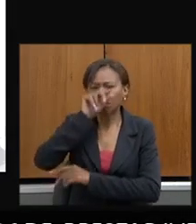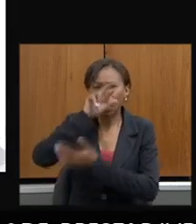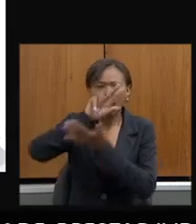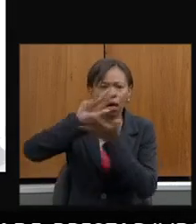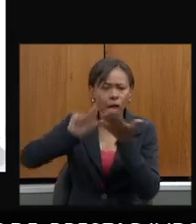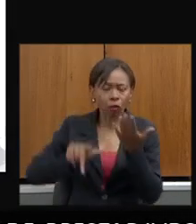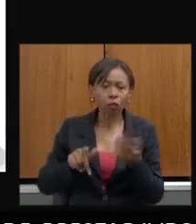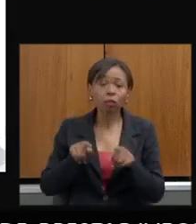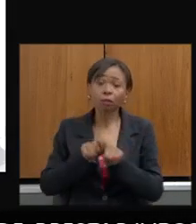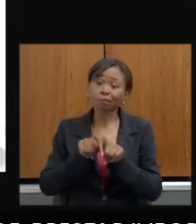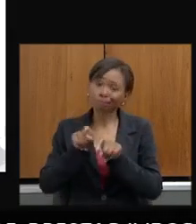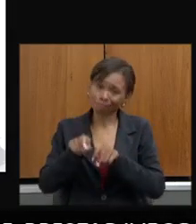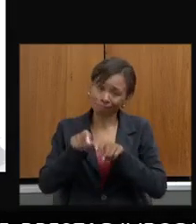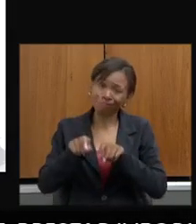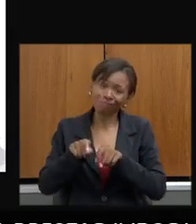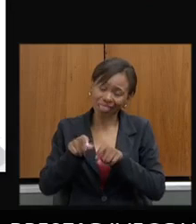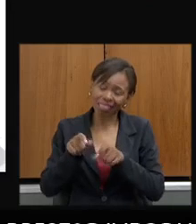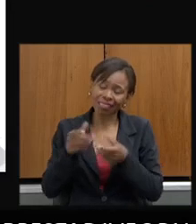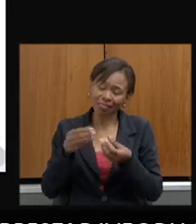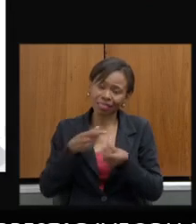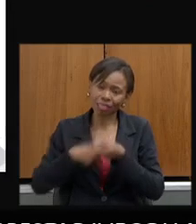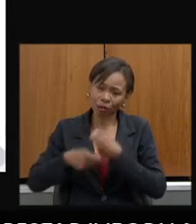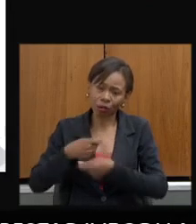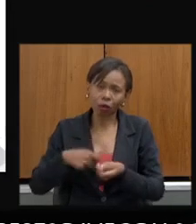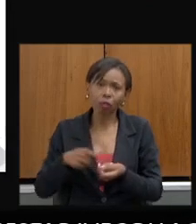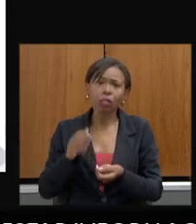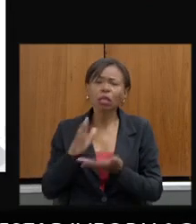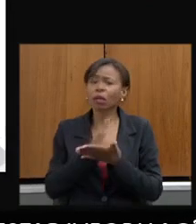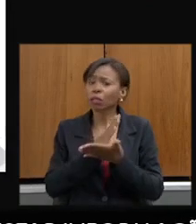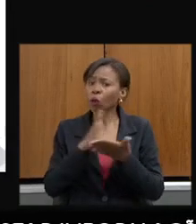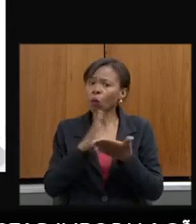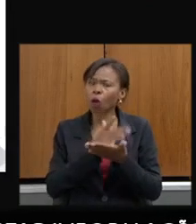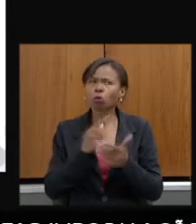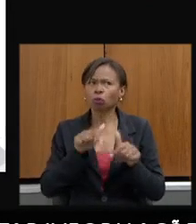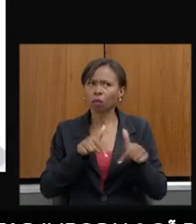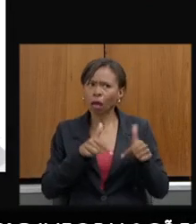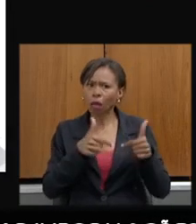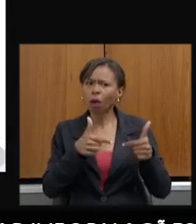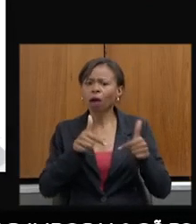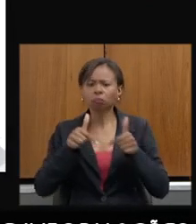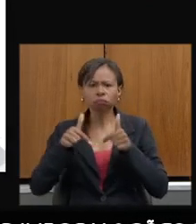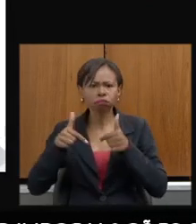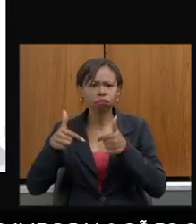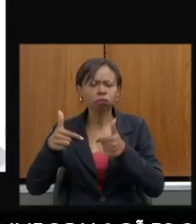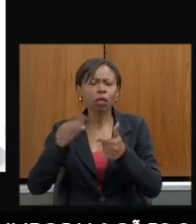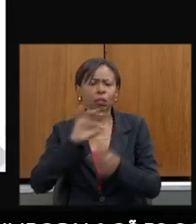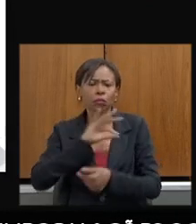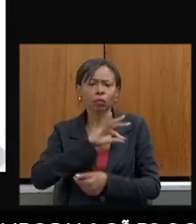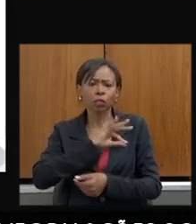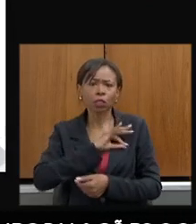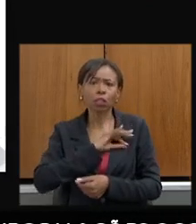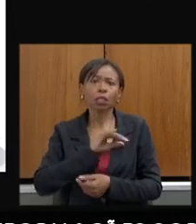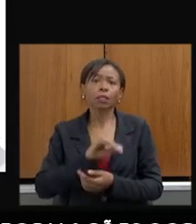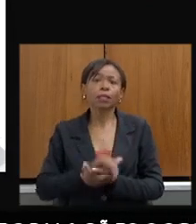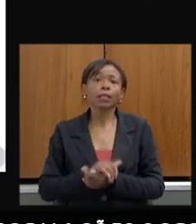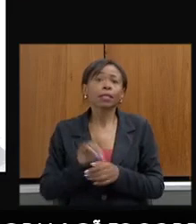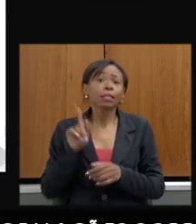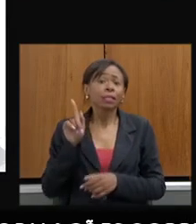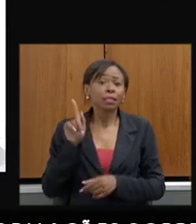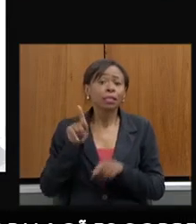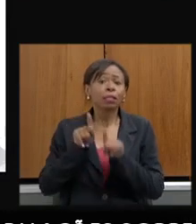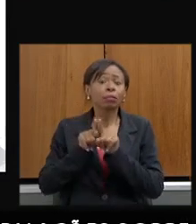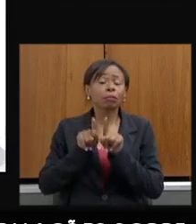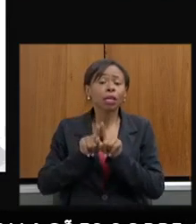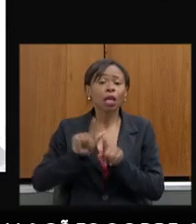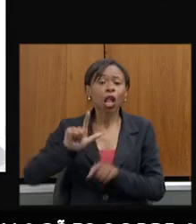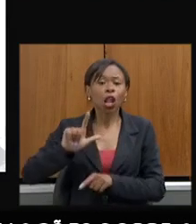tivemos operação de sentido destacamos apenas algumas né adiante em junho operação Loki